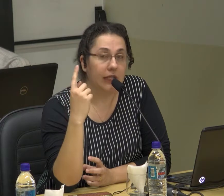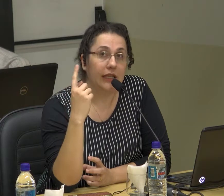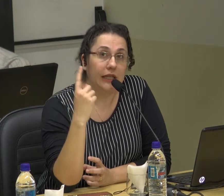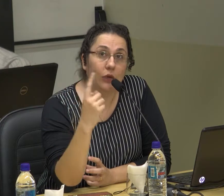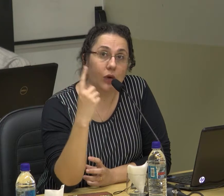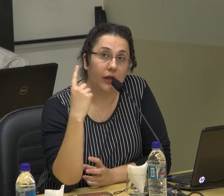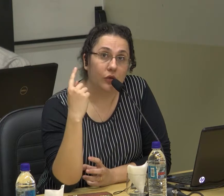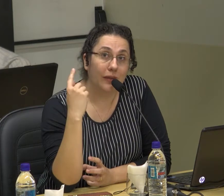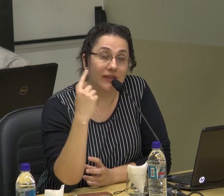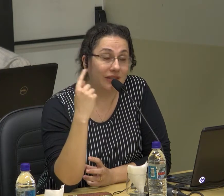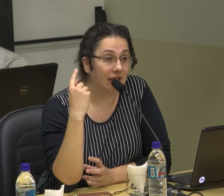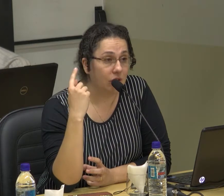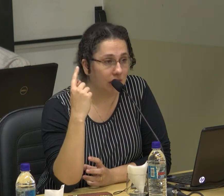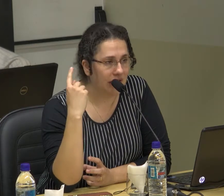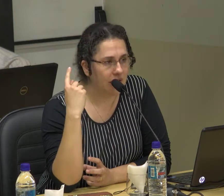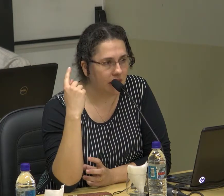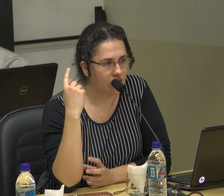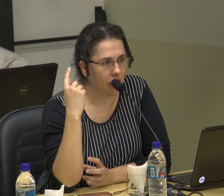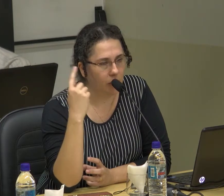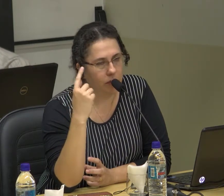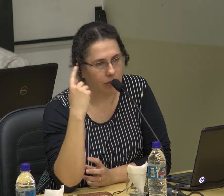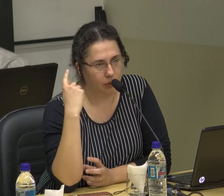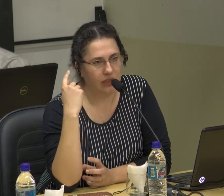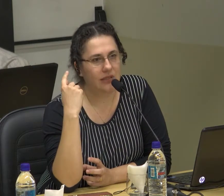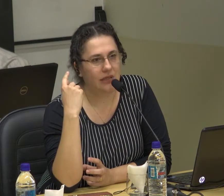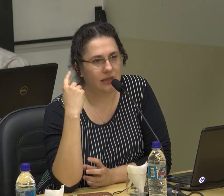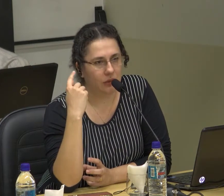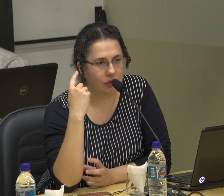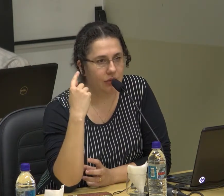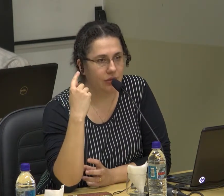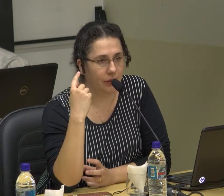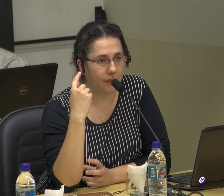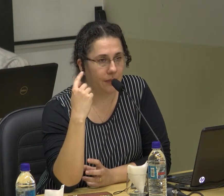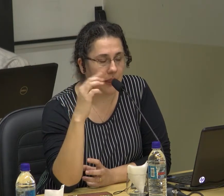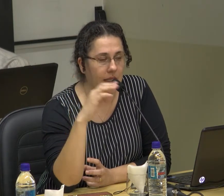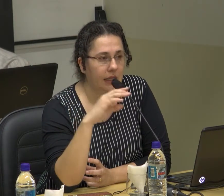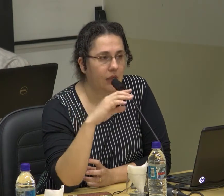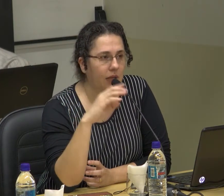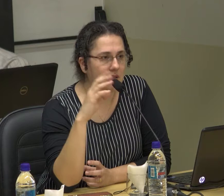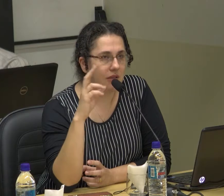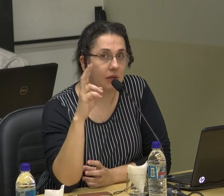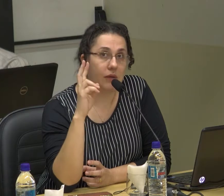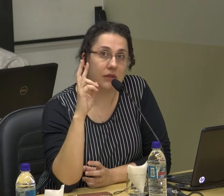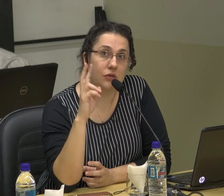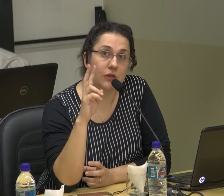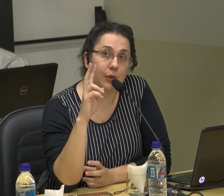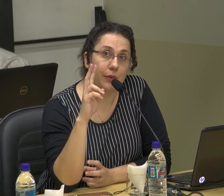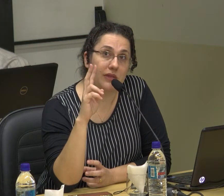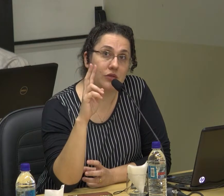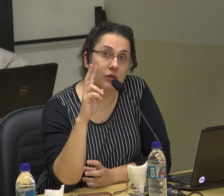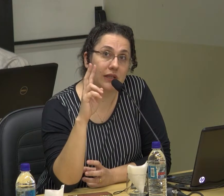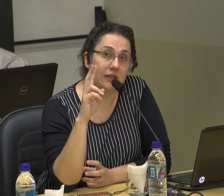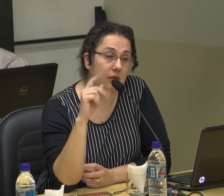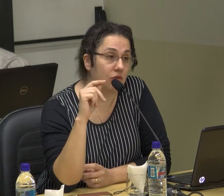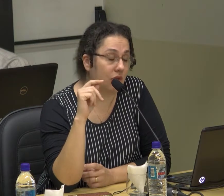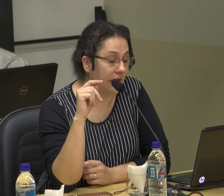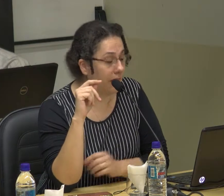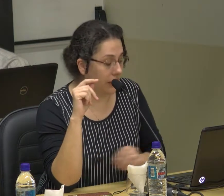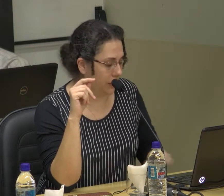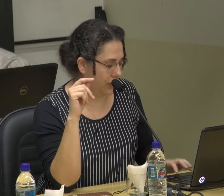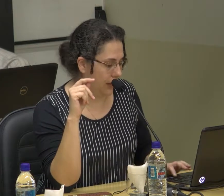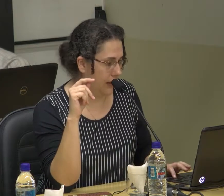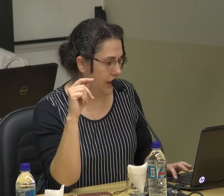construtivo, e o córrego do Marivan não, só tem essa região para potencializar a construção. Então, essas são as duas propostas de alteração